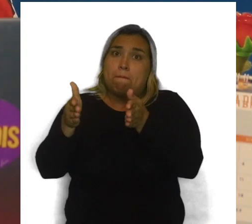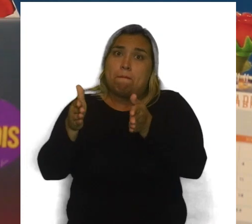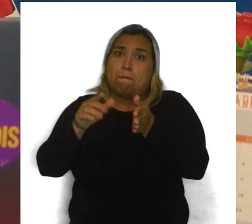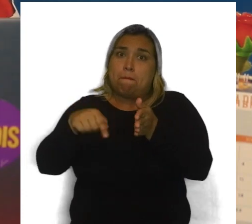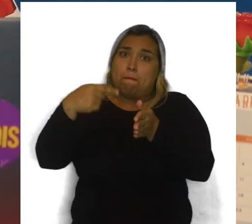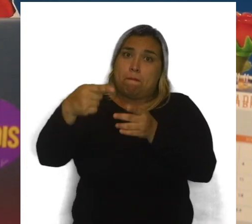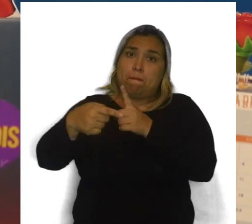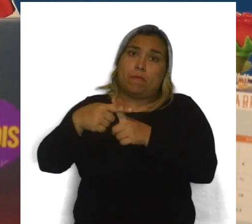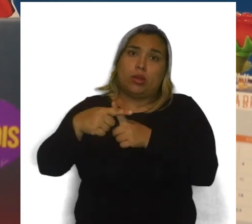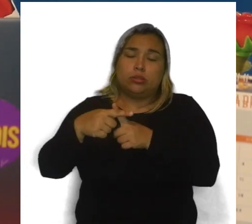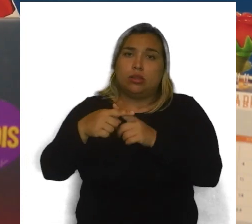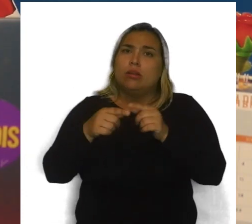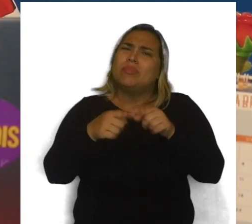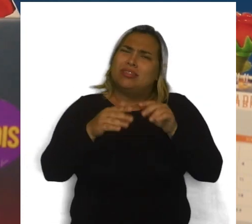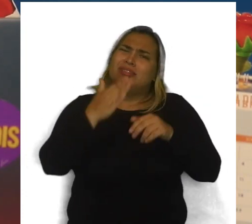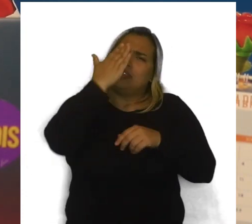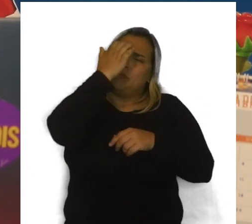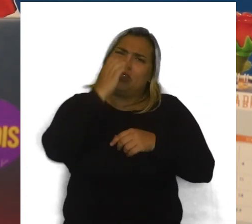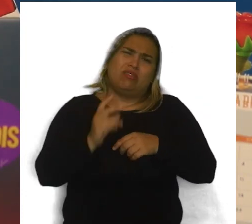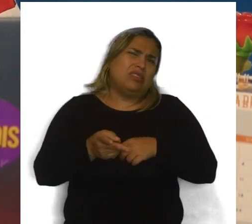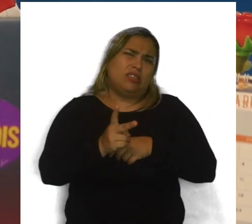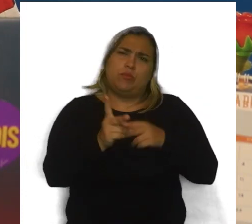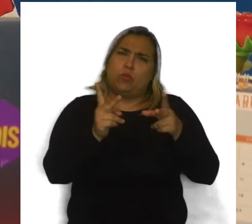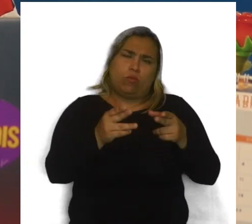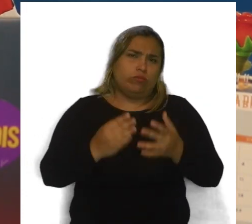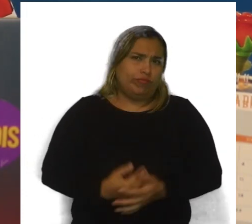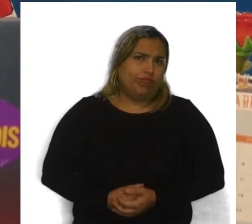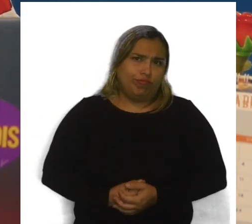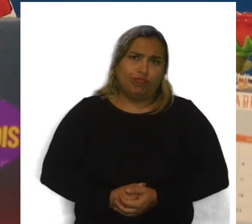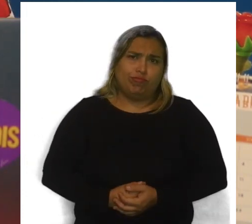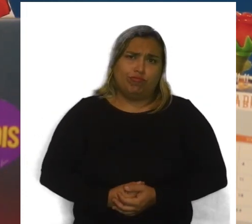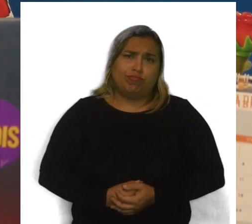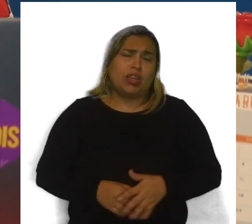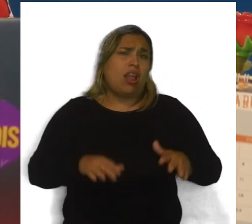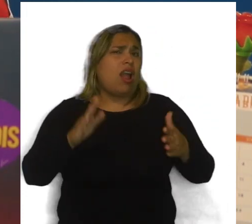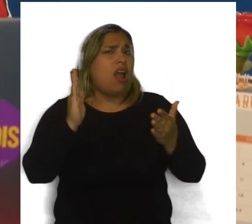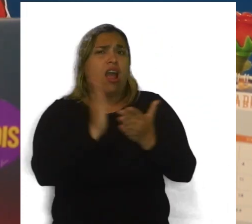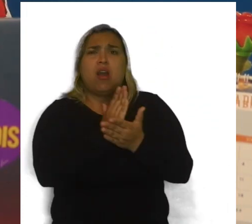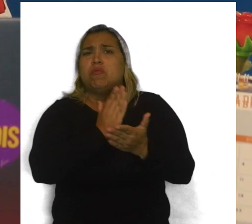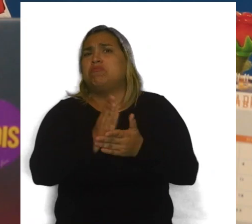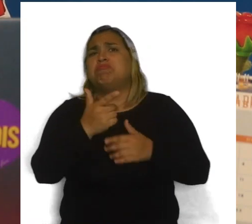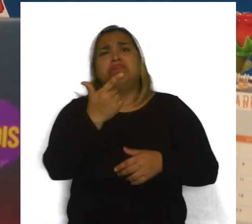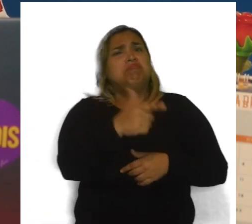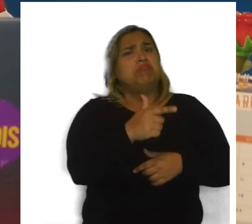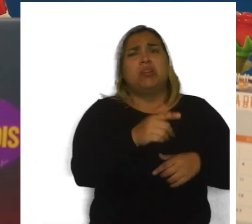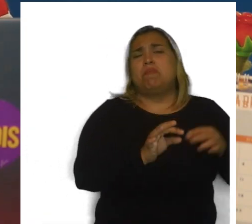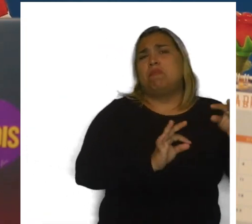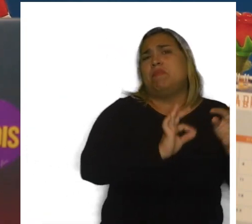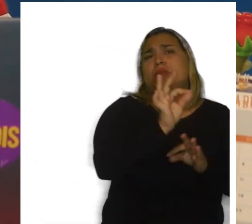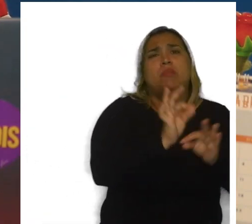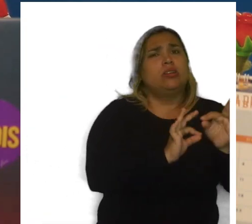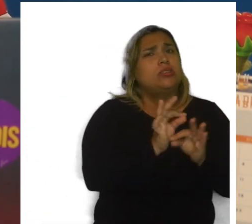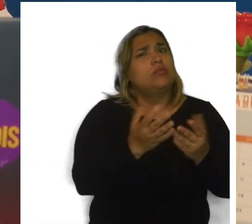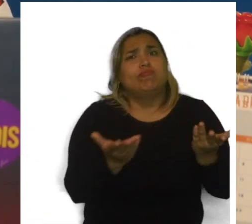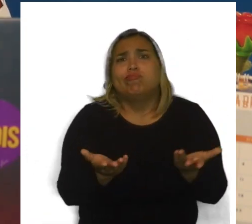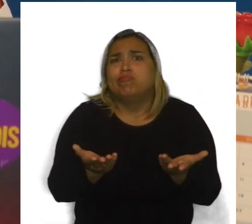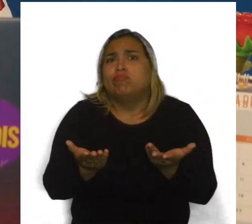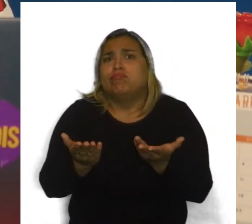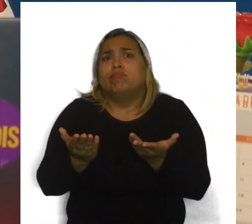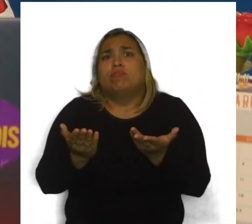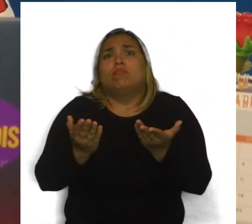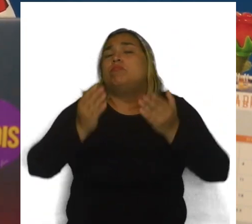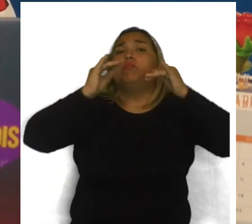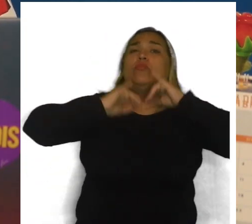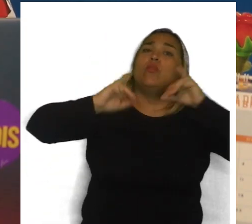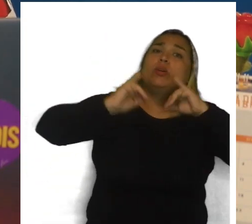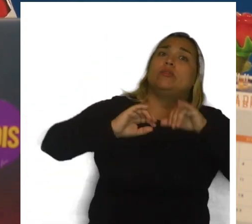sabe que nem sempre é dessa forma que funciona. Muitos órgãos não estão preparados para atender às demandas de solicitações de